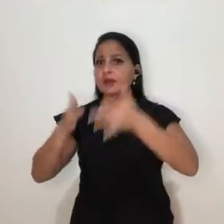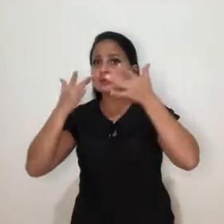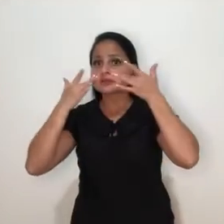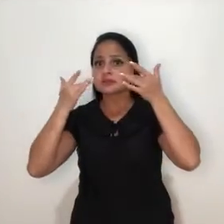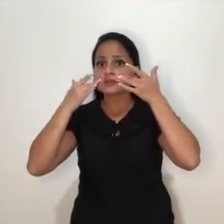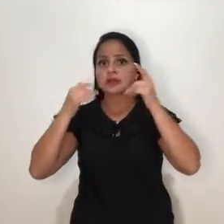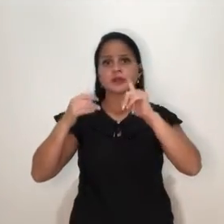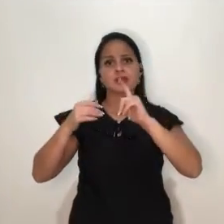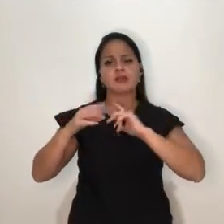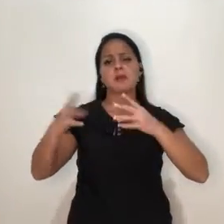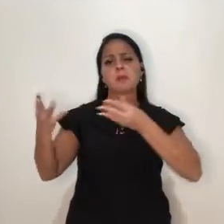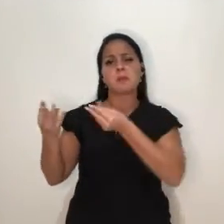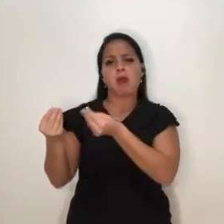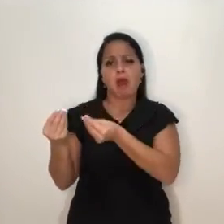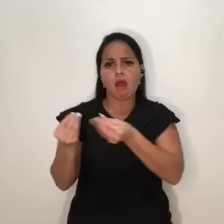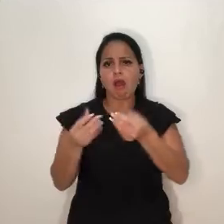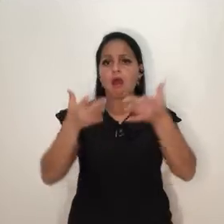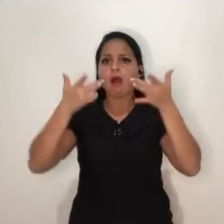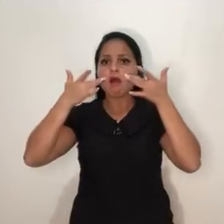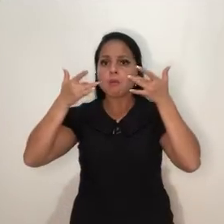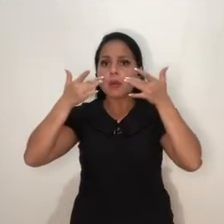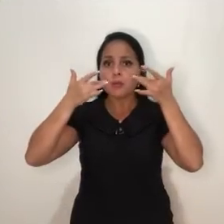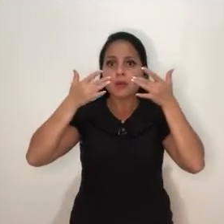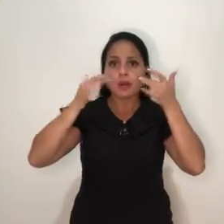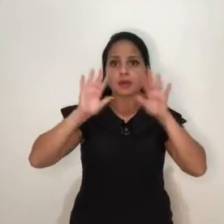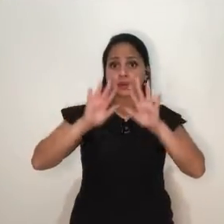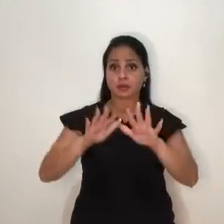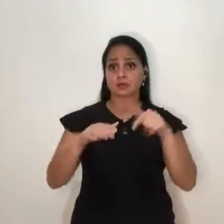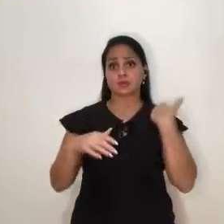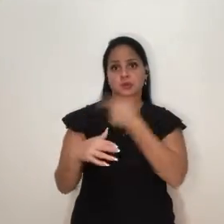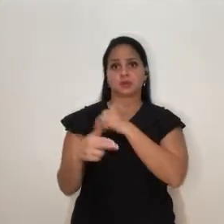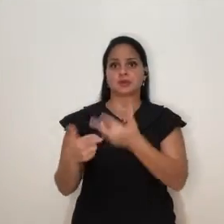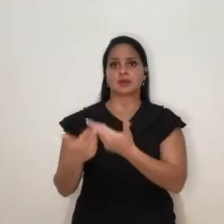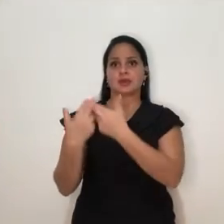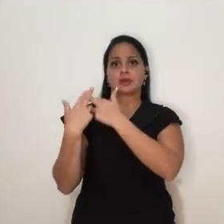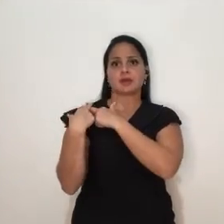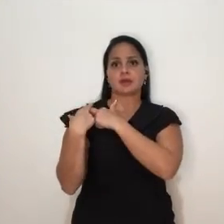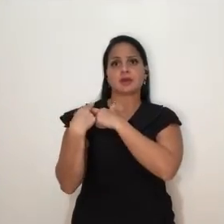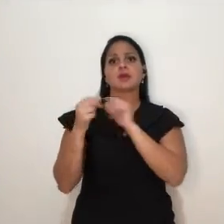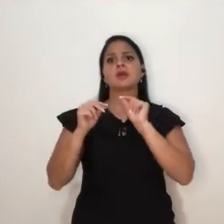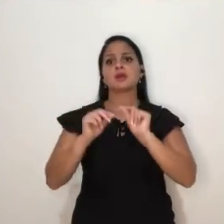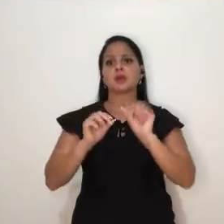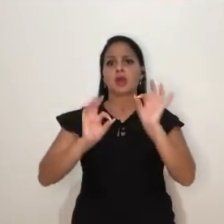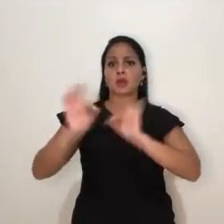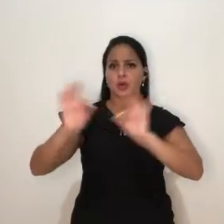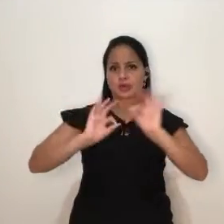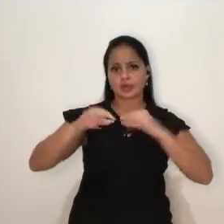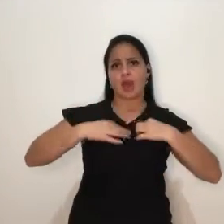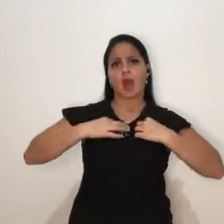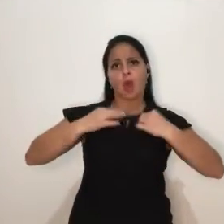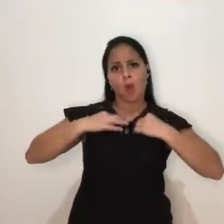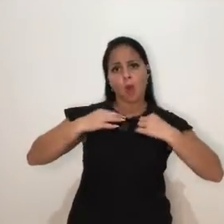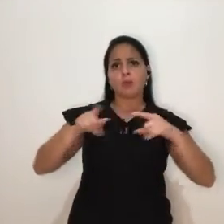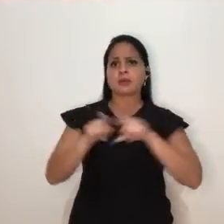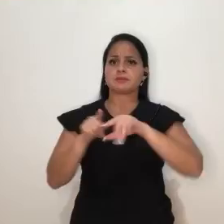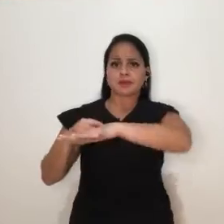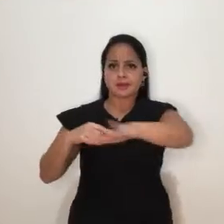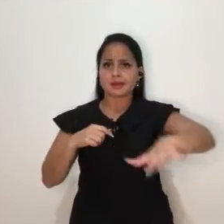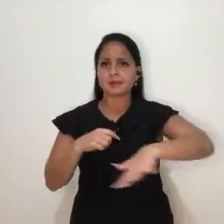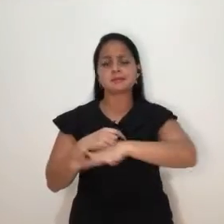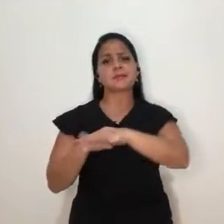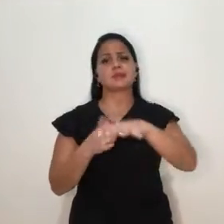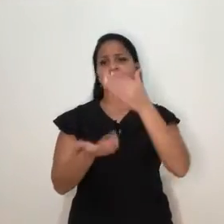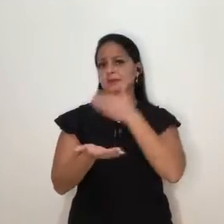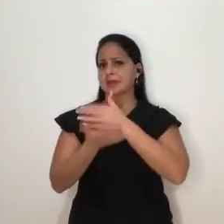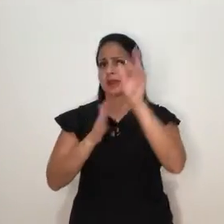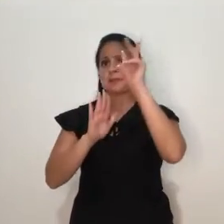nossa responsabilidade era conceber figurino e cenário, desde projeto até execução. Então, assim, é